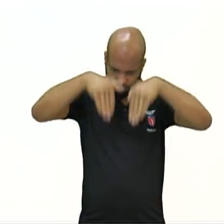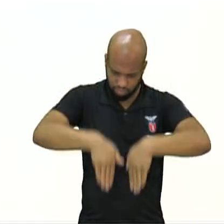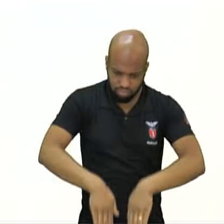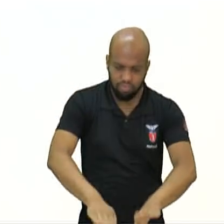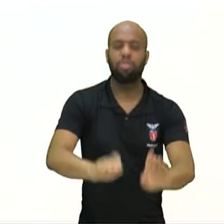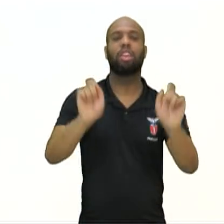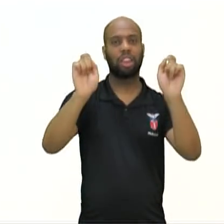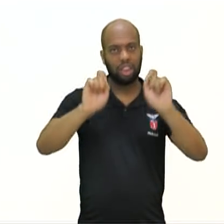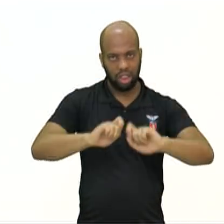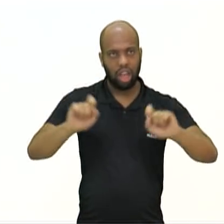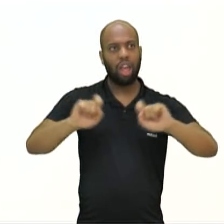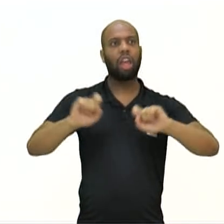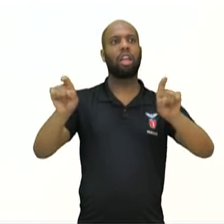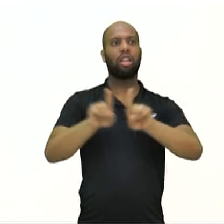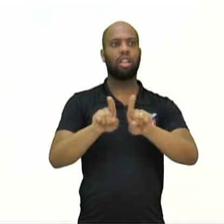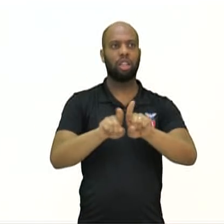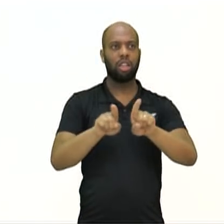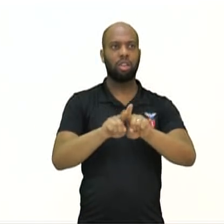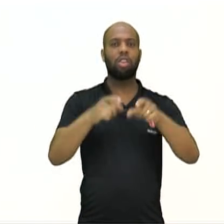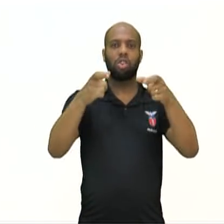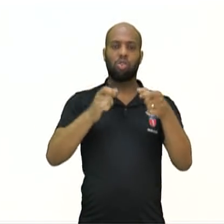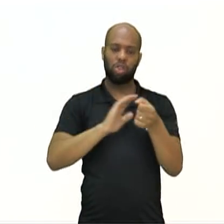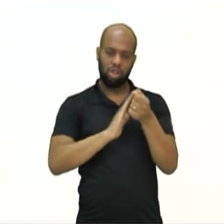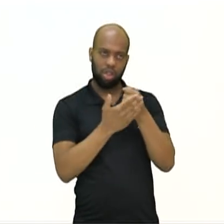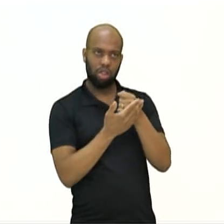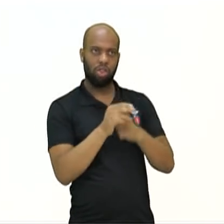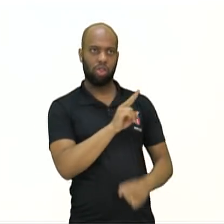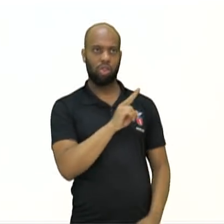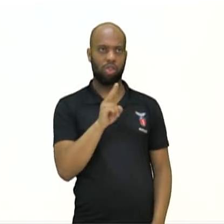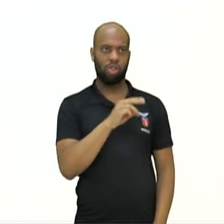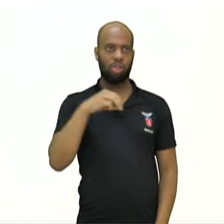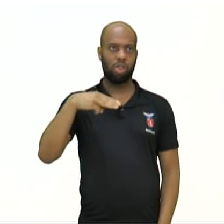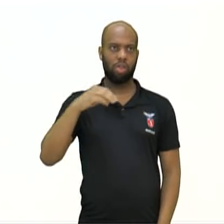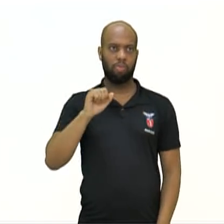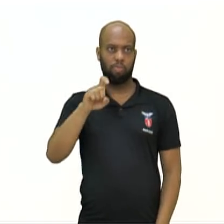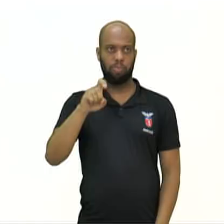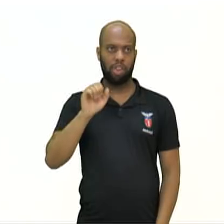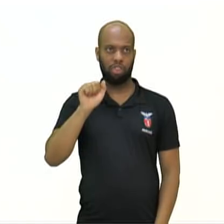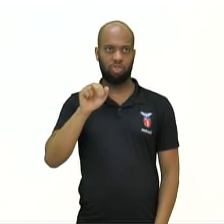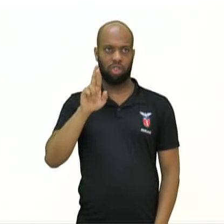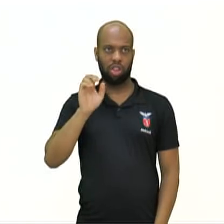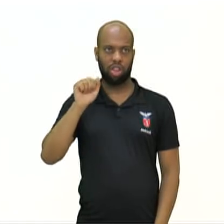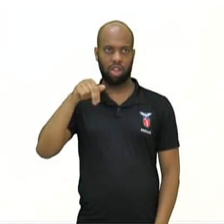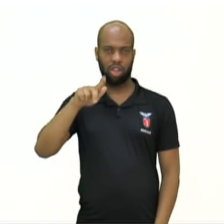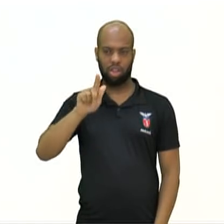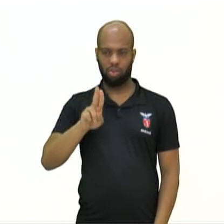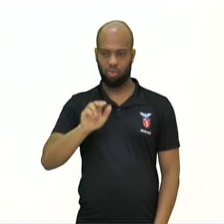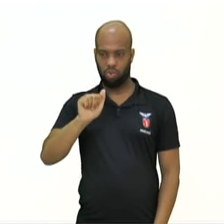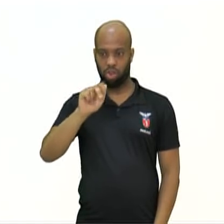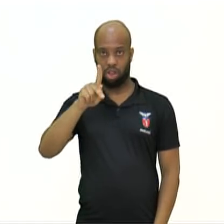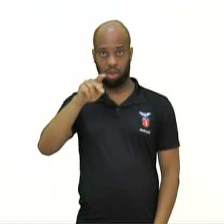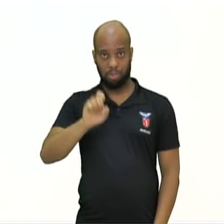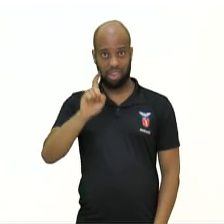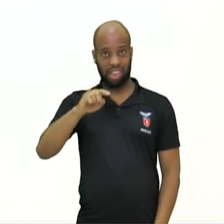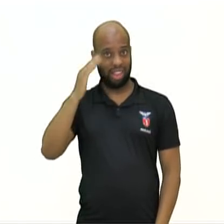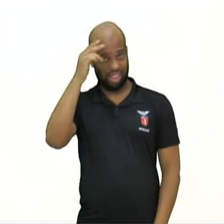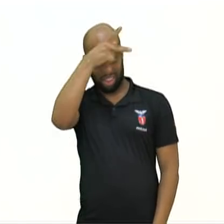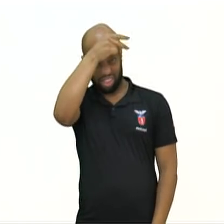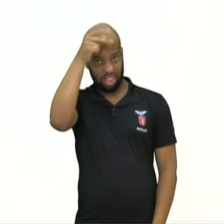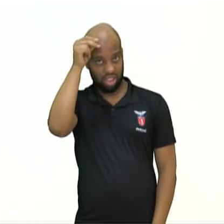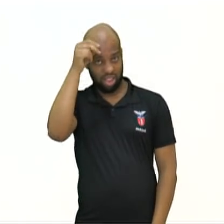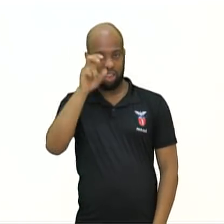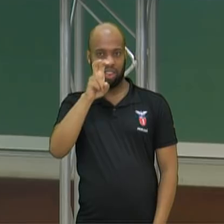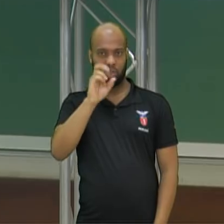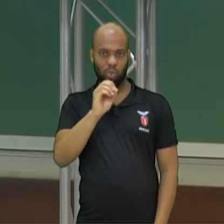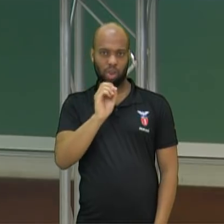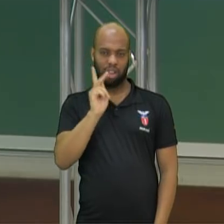Maracajá, localizada no município de Maxaranguape, a 55 quilômetros de Natal, né?